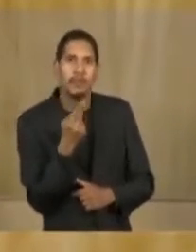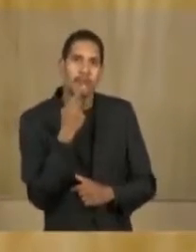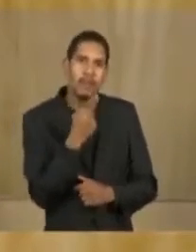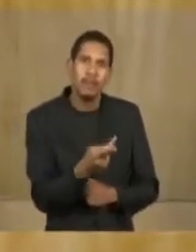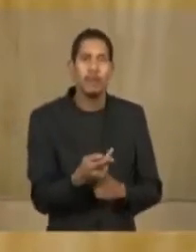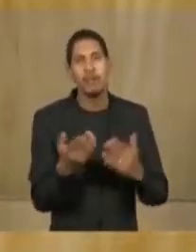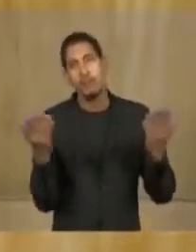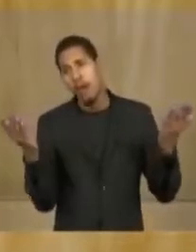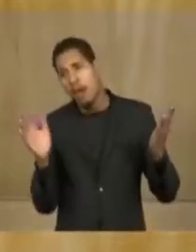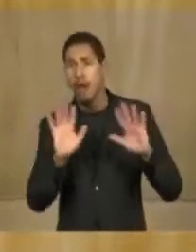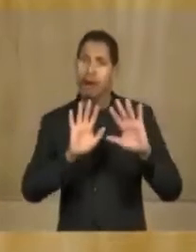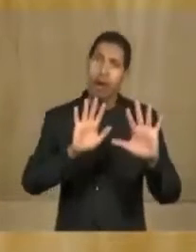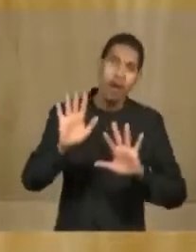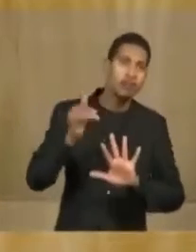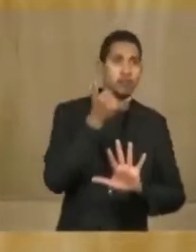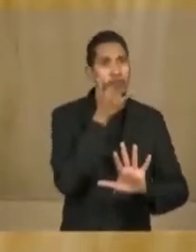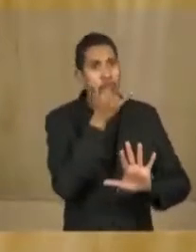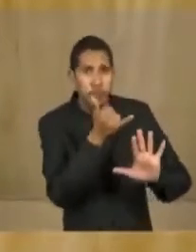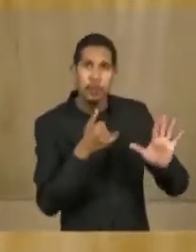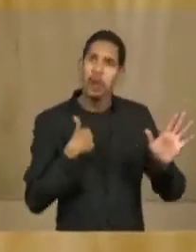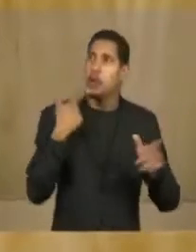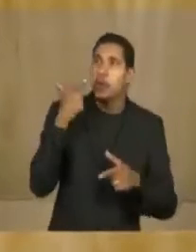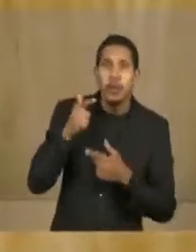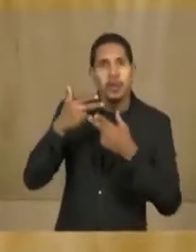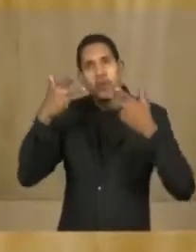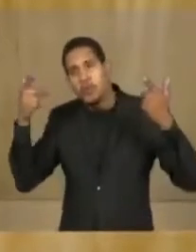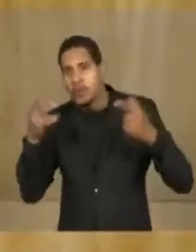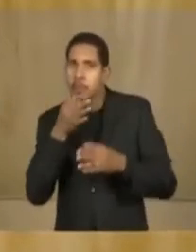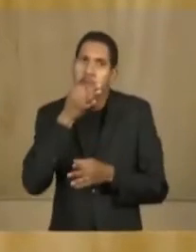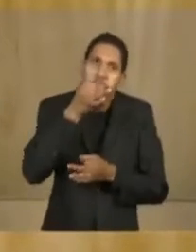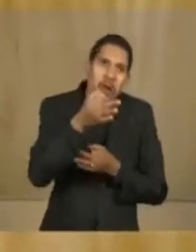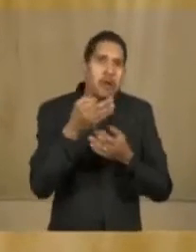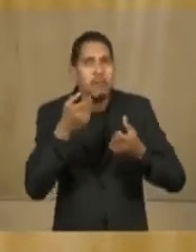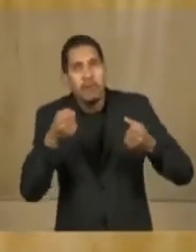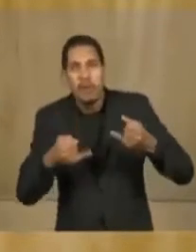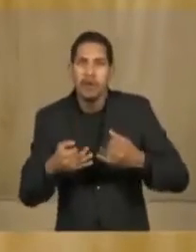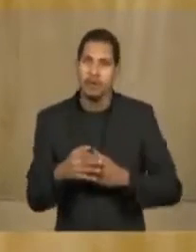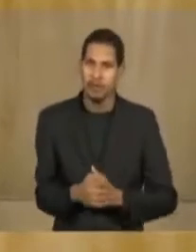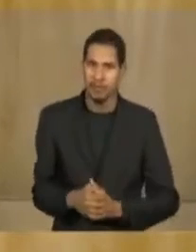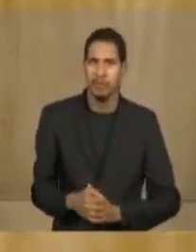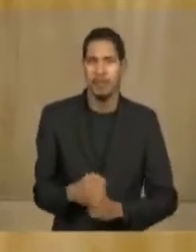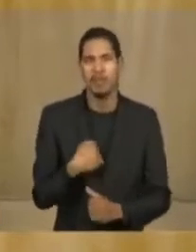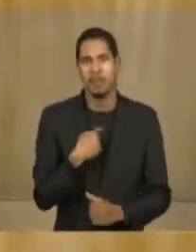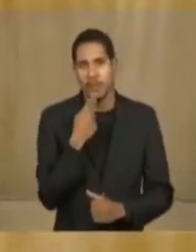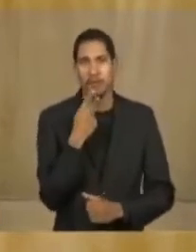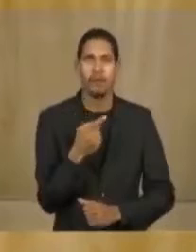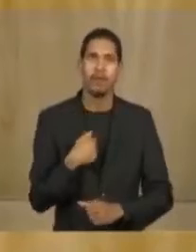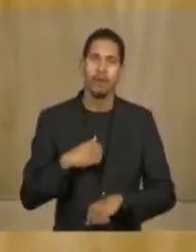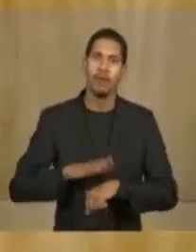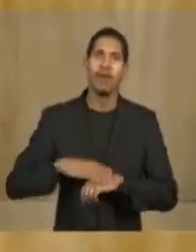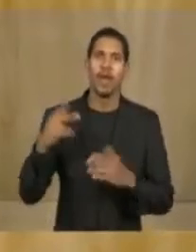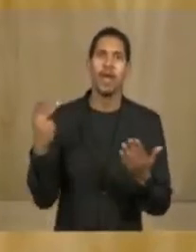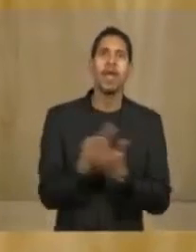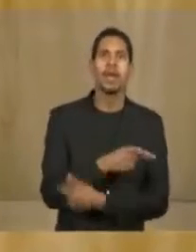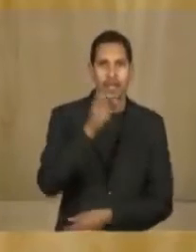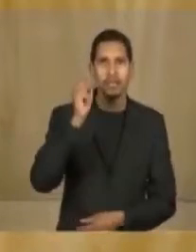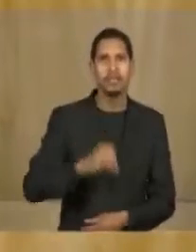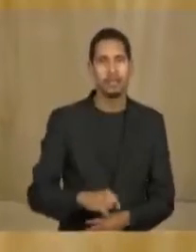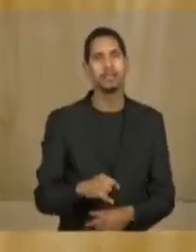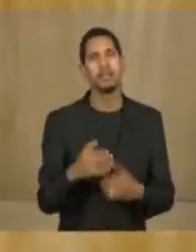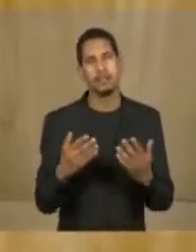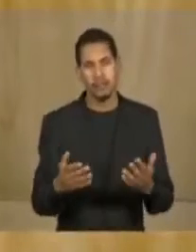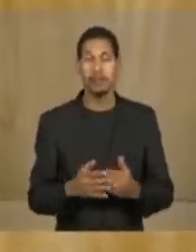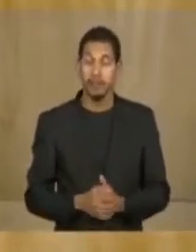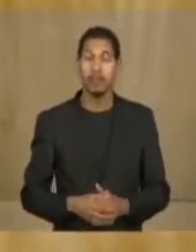mal compreendido, nada nesse sentido, ou tentou justificar a opinião anterior. Ele disse: eu errei, nós erramos, e sim,